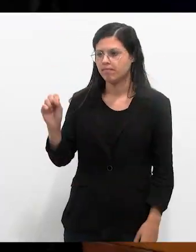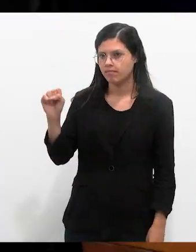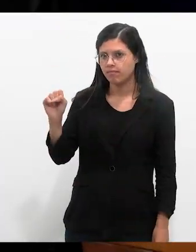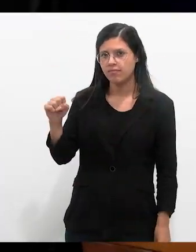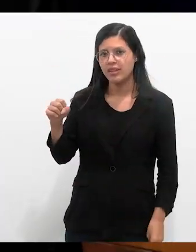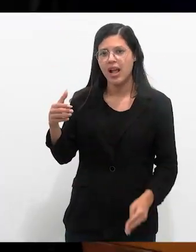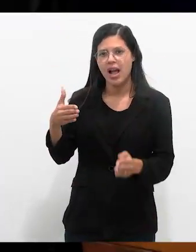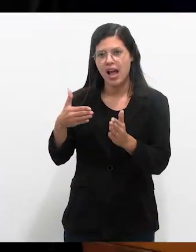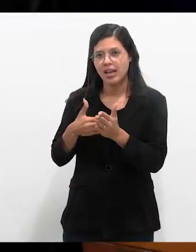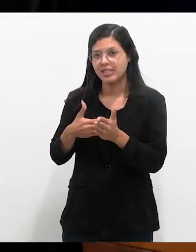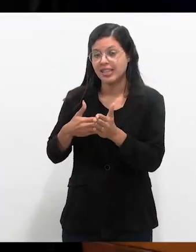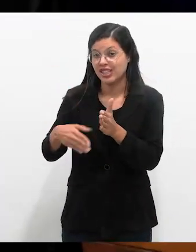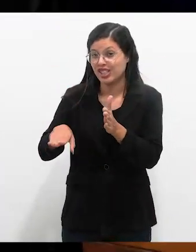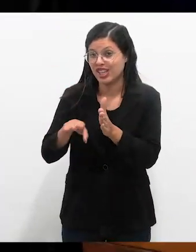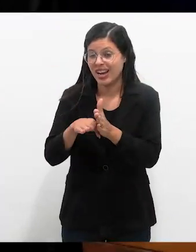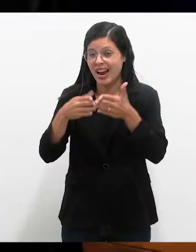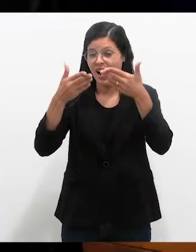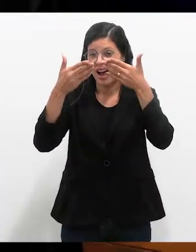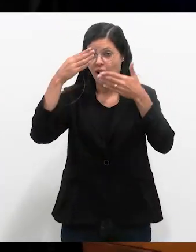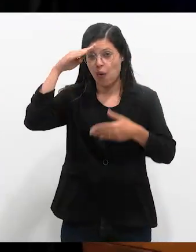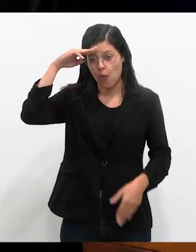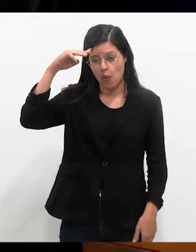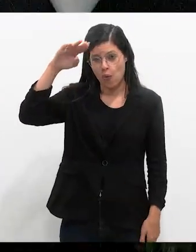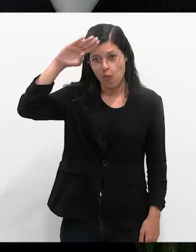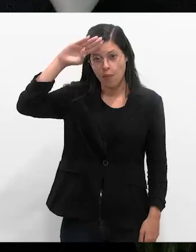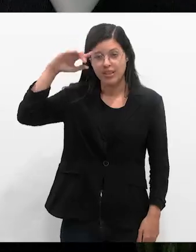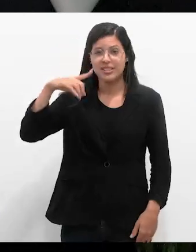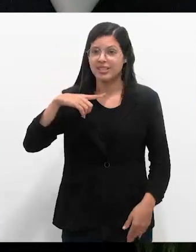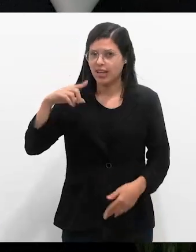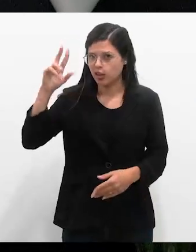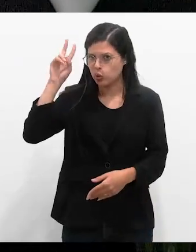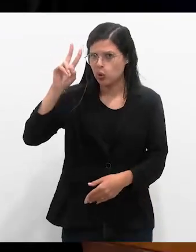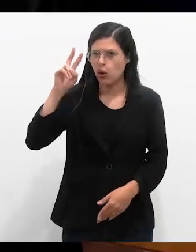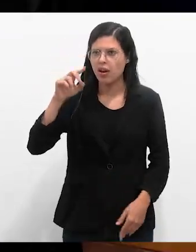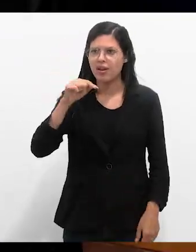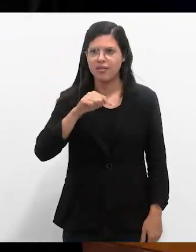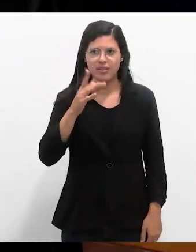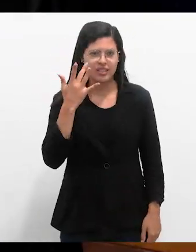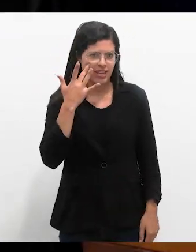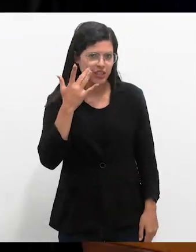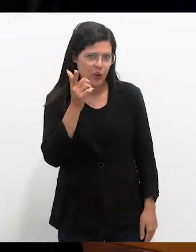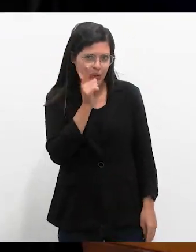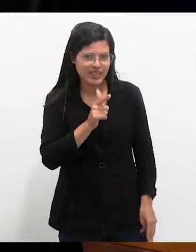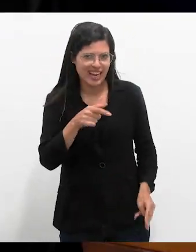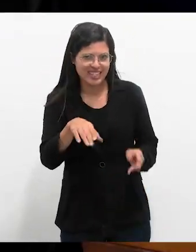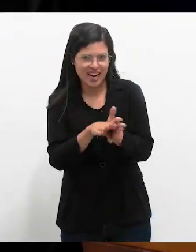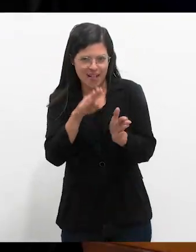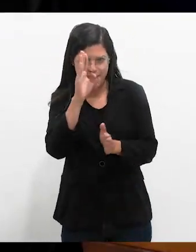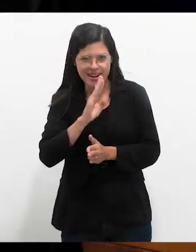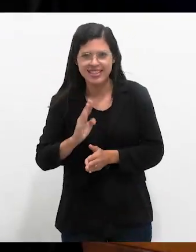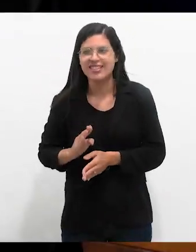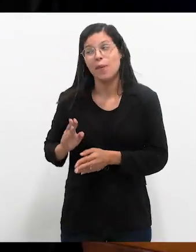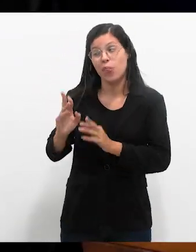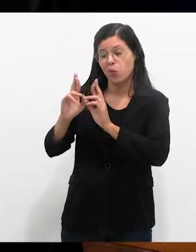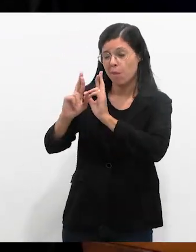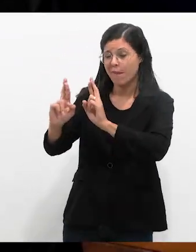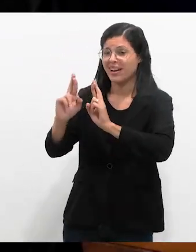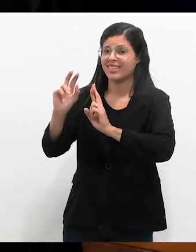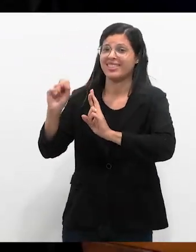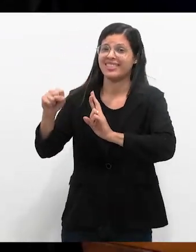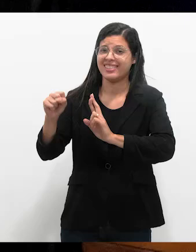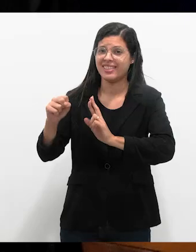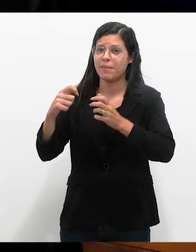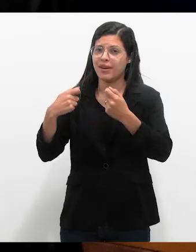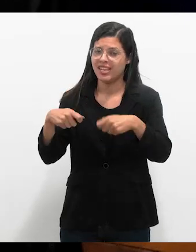muito. Até chegar a Cuba tem muita história. E você acha que não chega no Brasil? Tomara que chegue, né? E a gente precisa